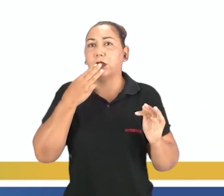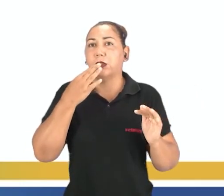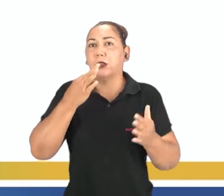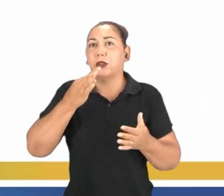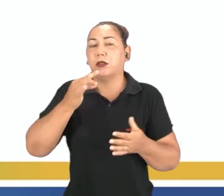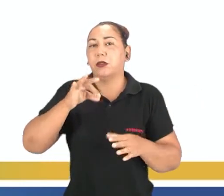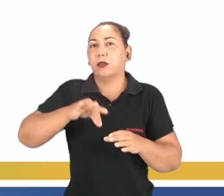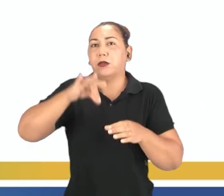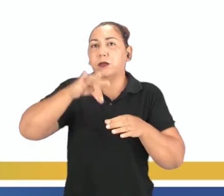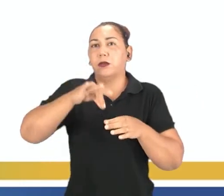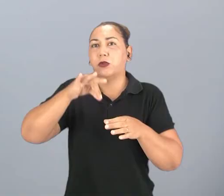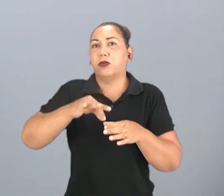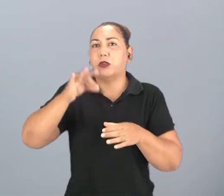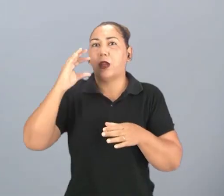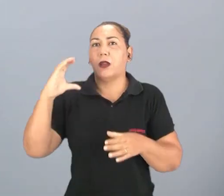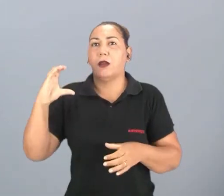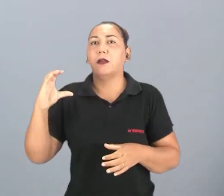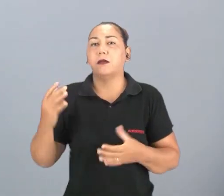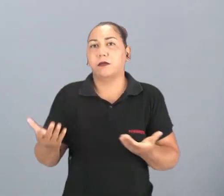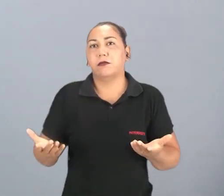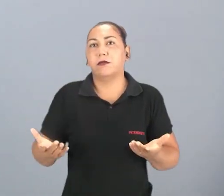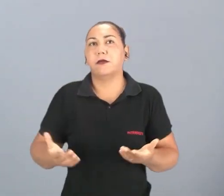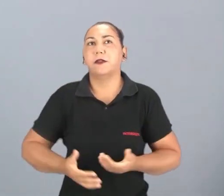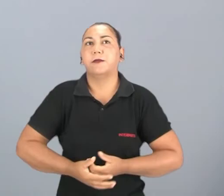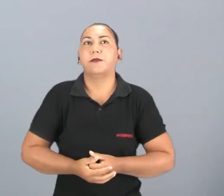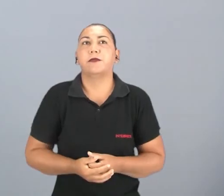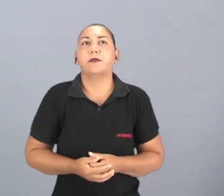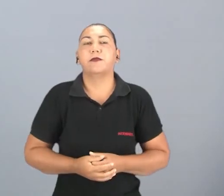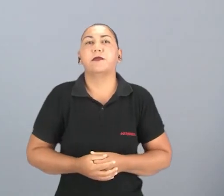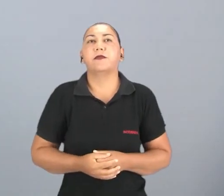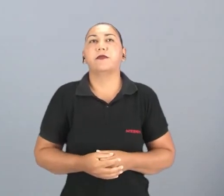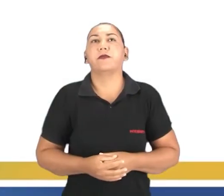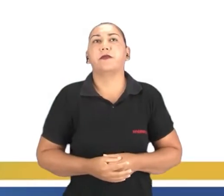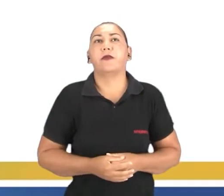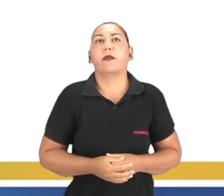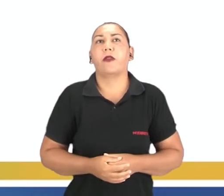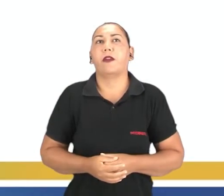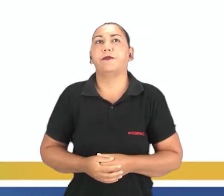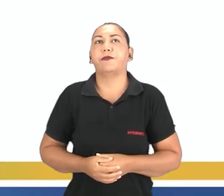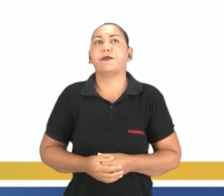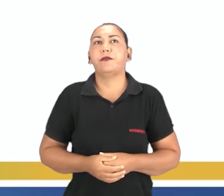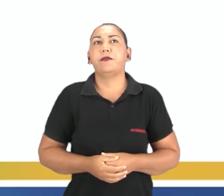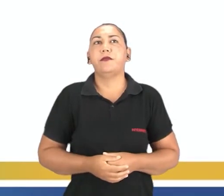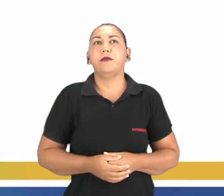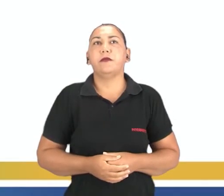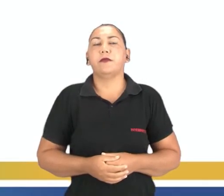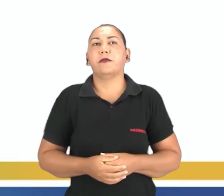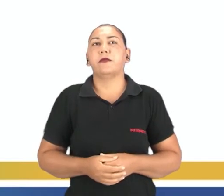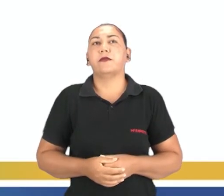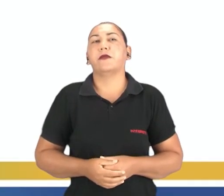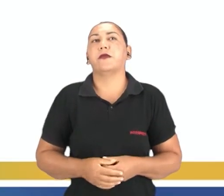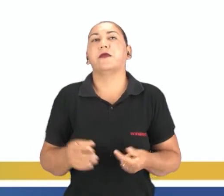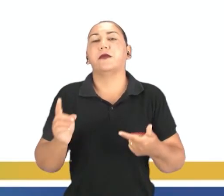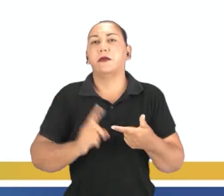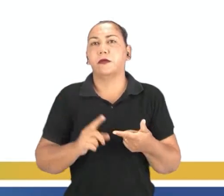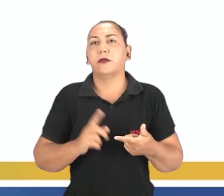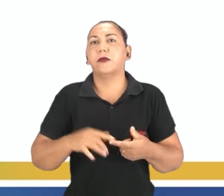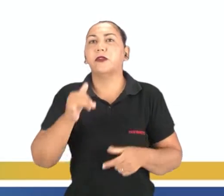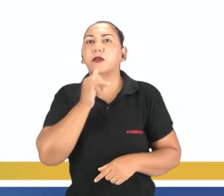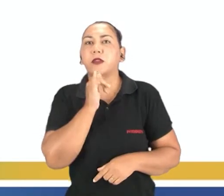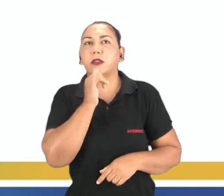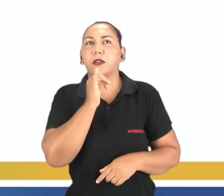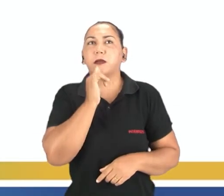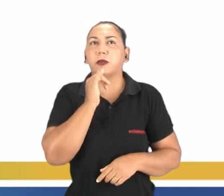estou fazendo uma adversativa. No segundo exemplo, it is Thursday or Friday today. Hoje é